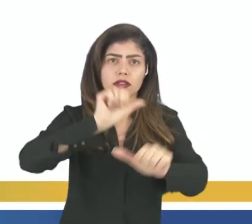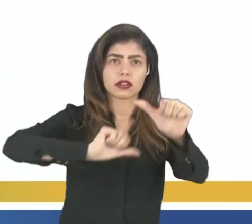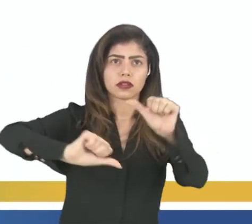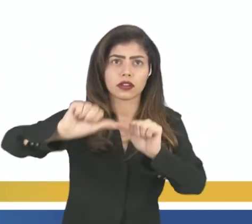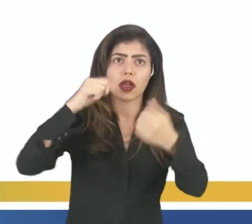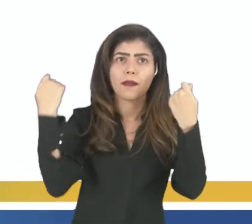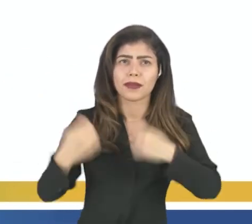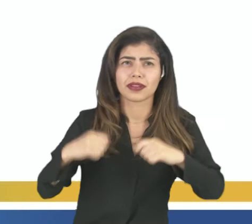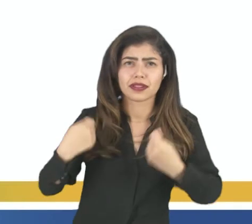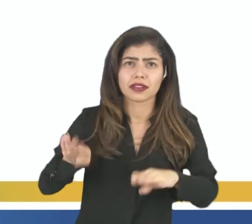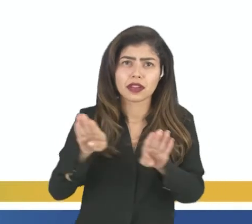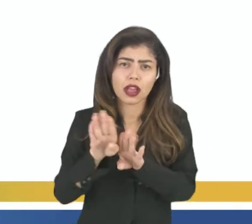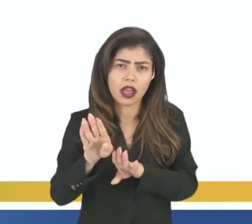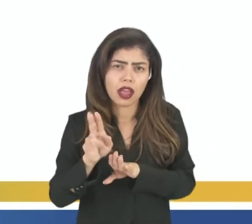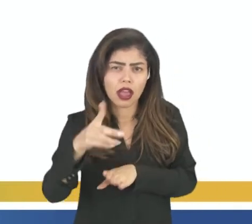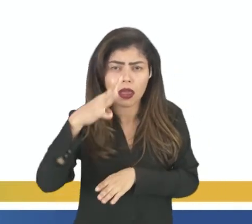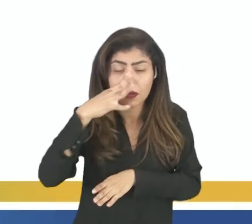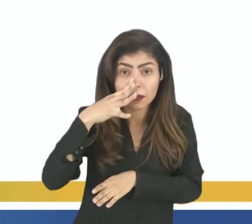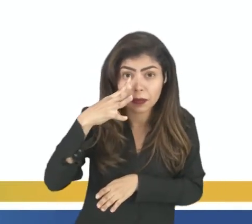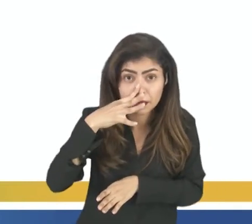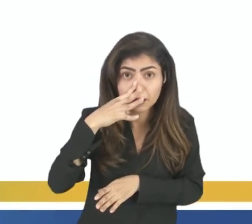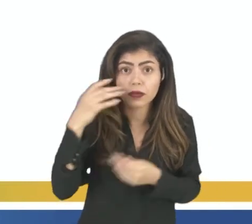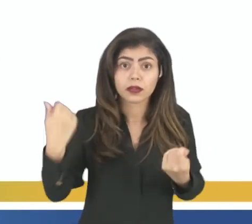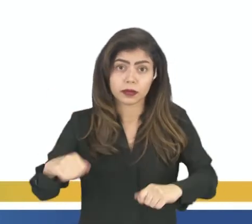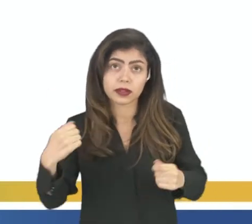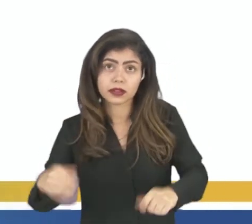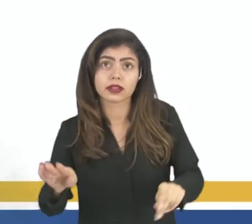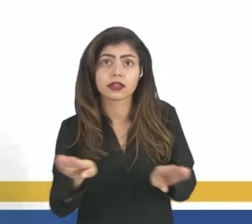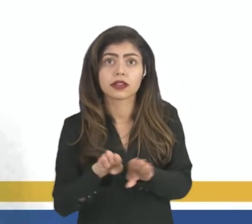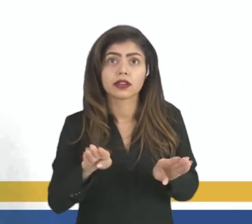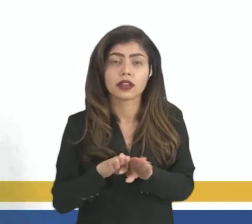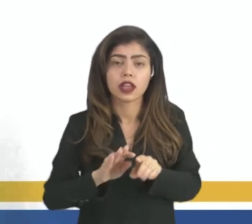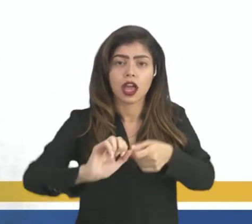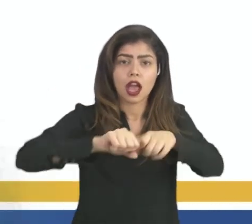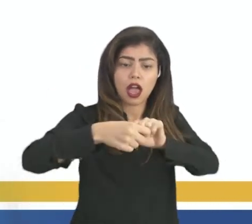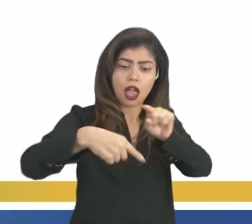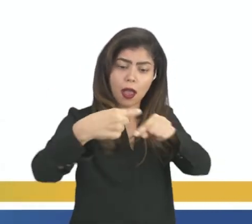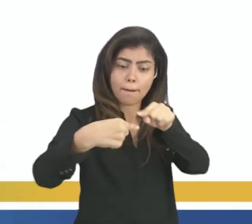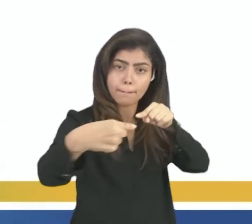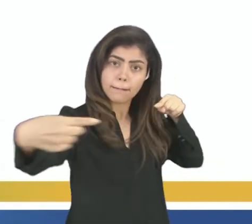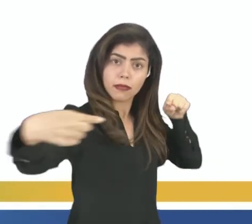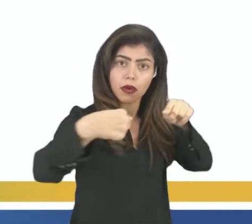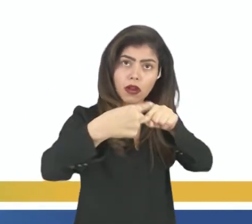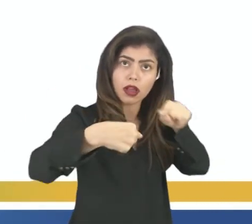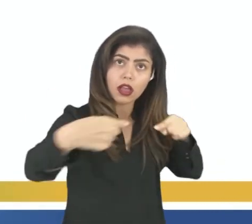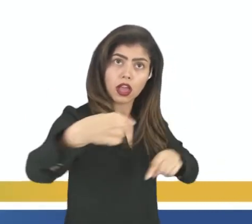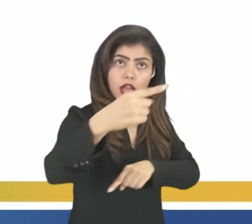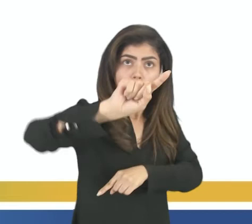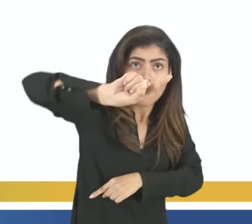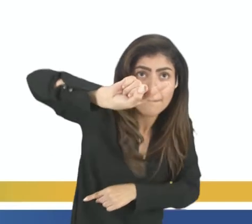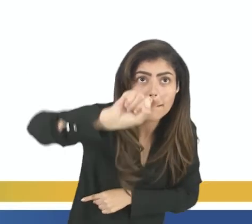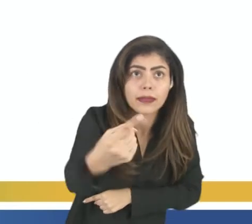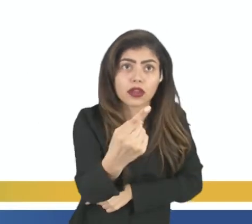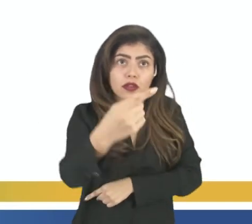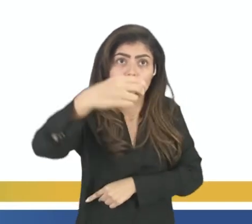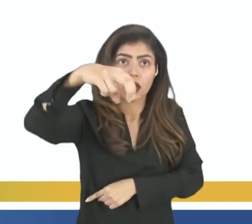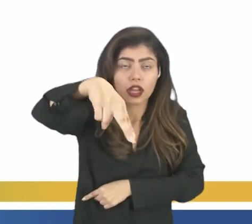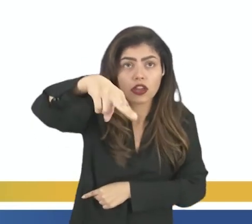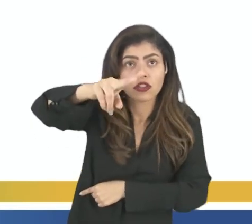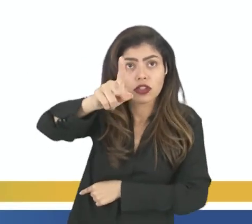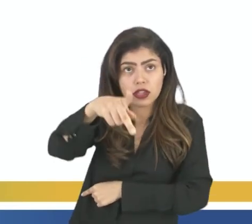a gente precisa estar atento quando necessário. A mola tem constante elástica de 1.200 Newton por